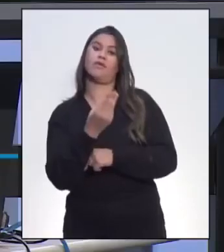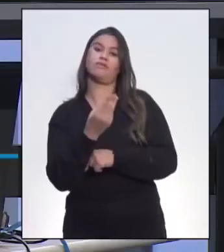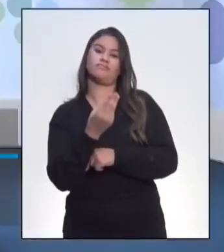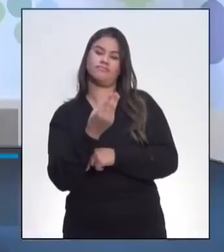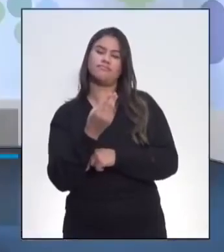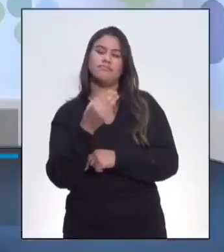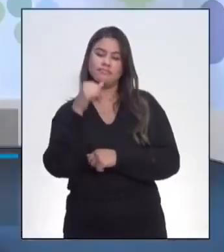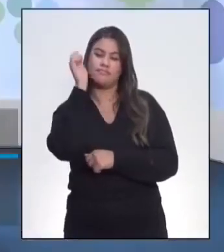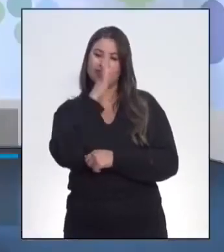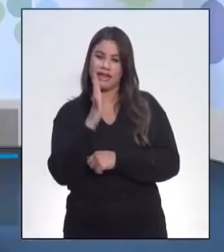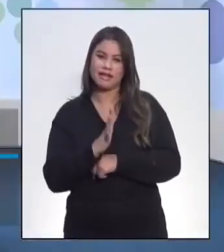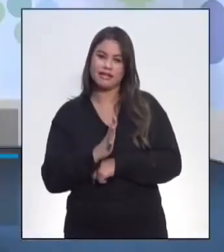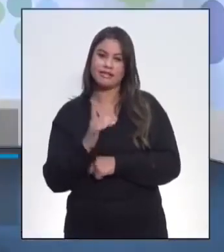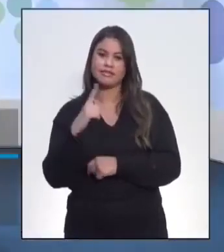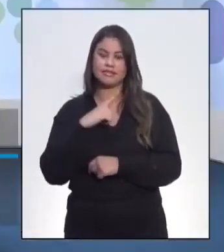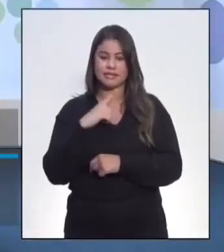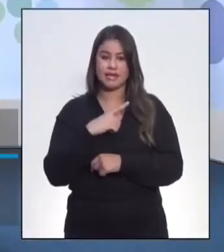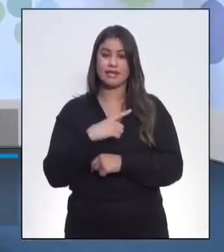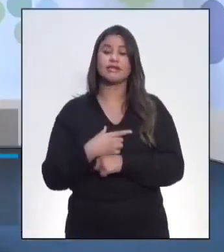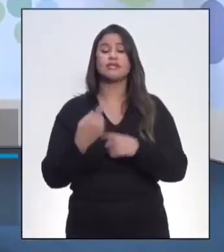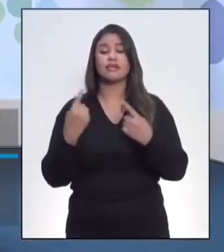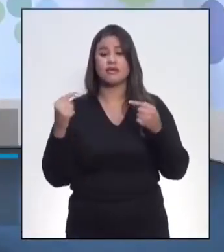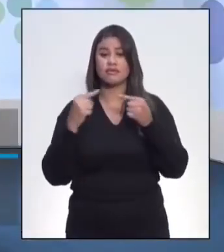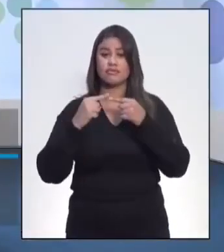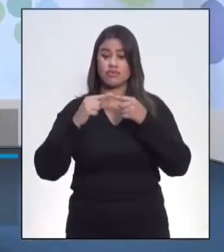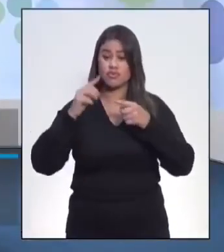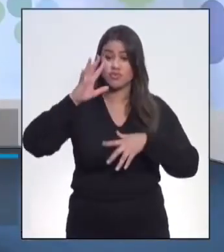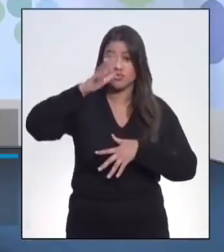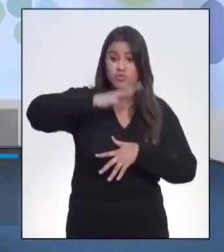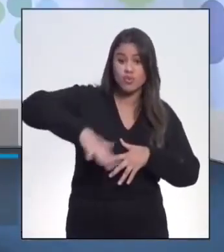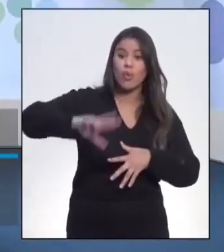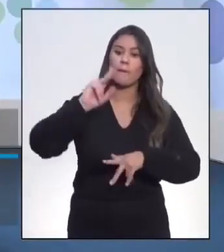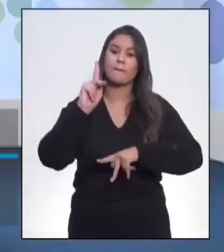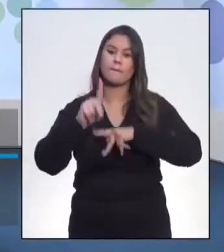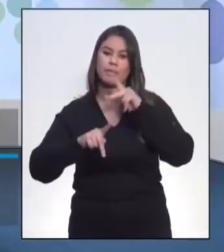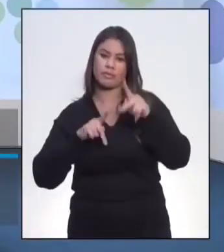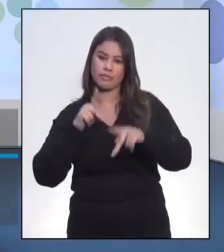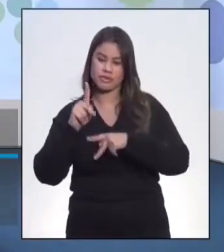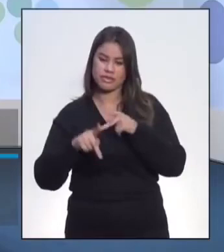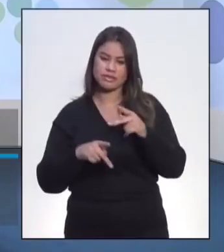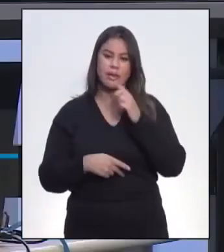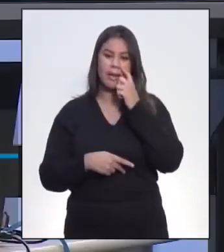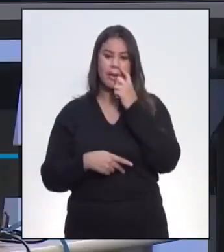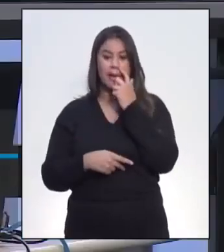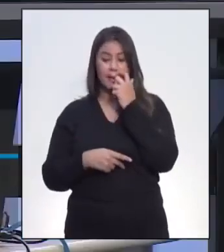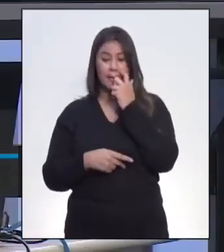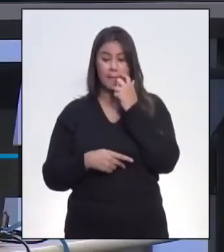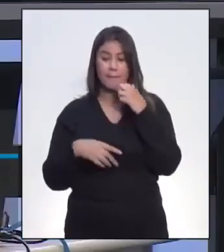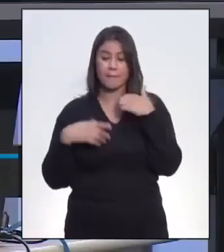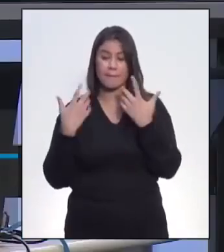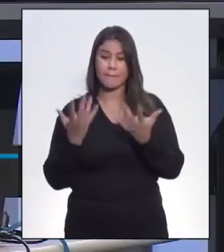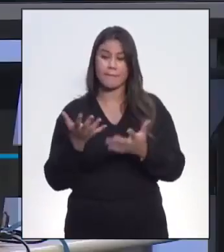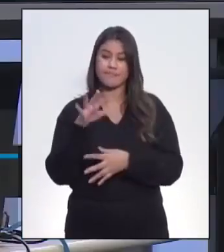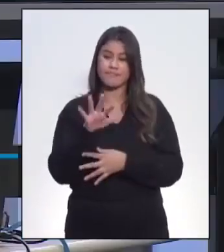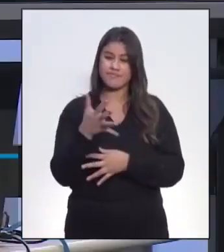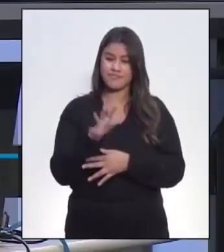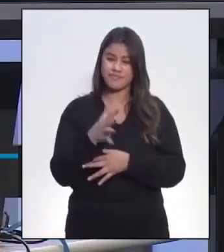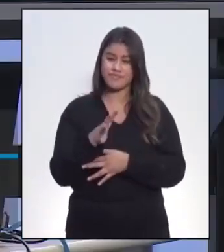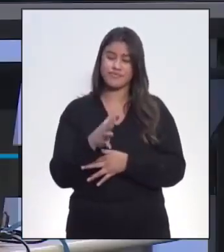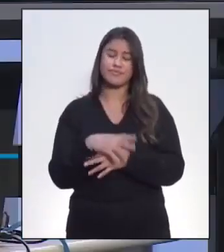toda a população. Tá? E aí o que acontece? Em média, tá, ok? Cada brasileiro